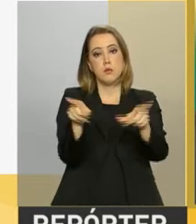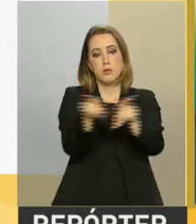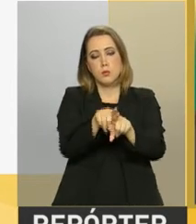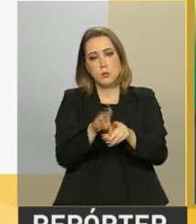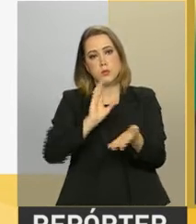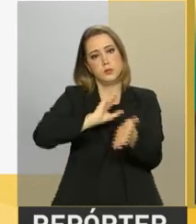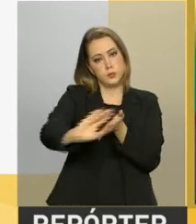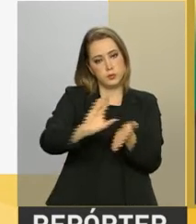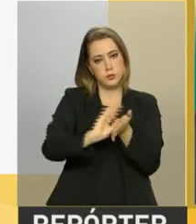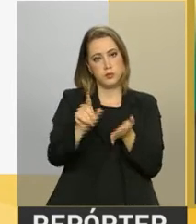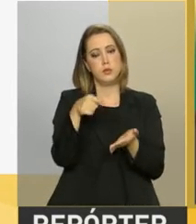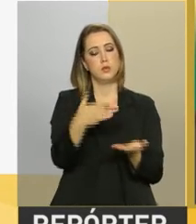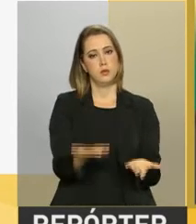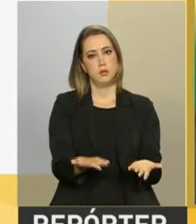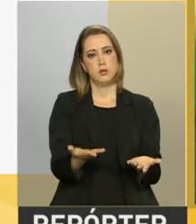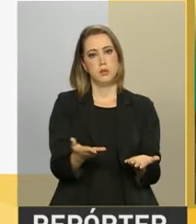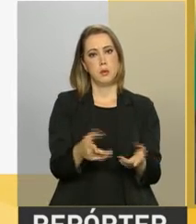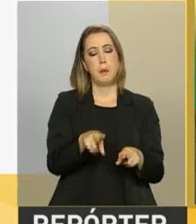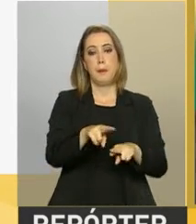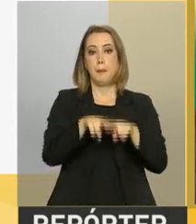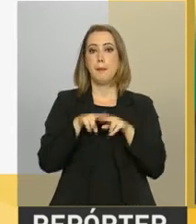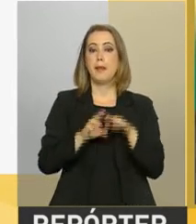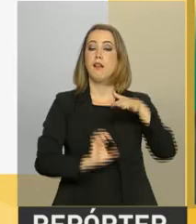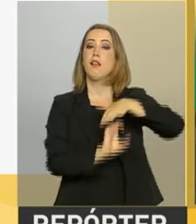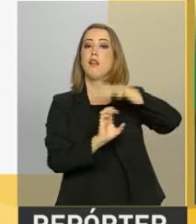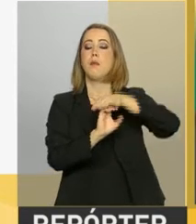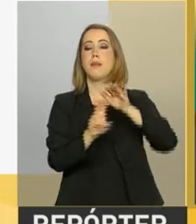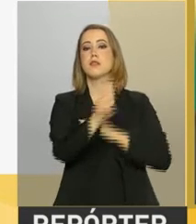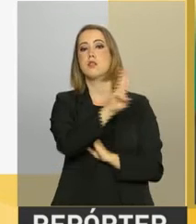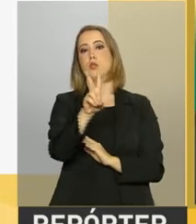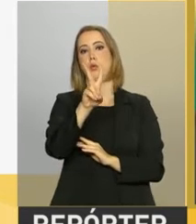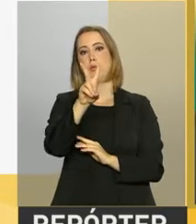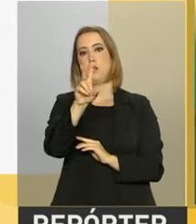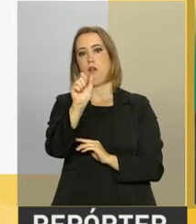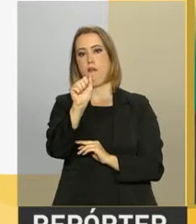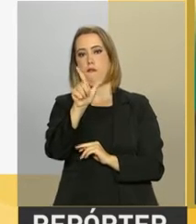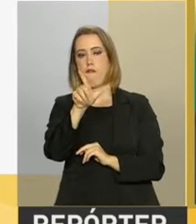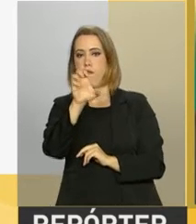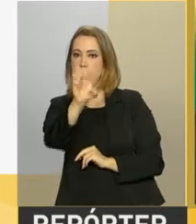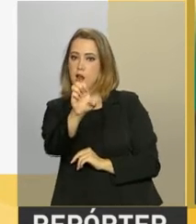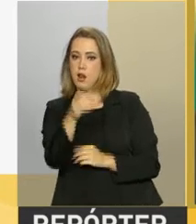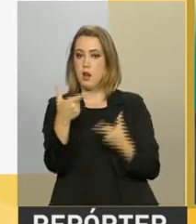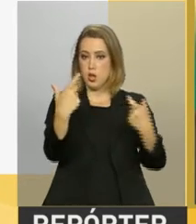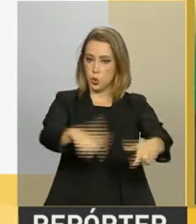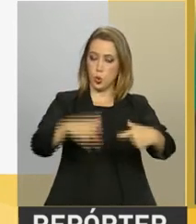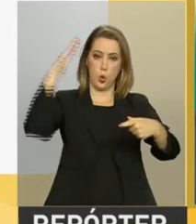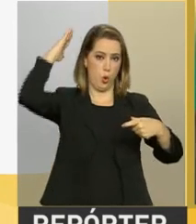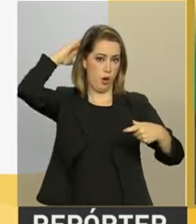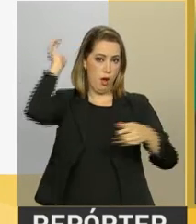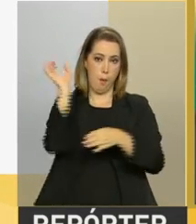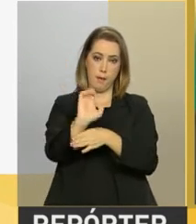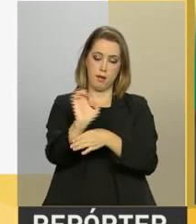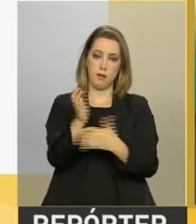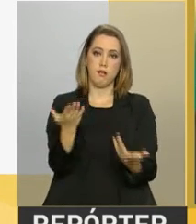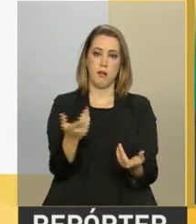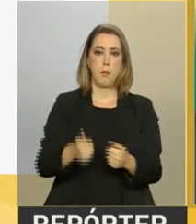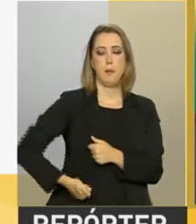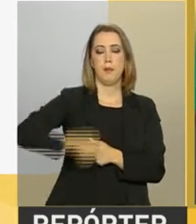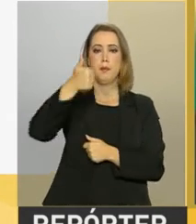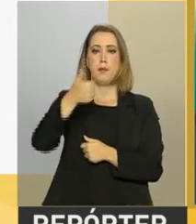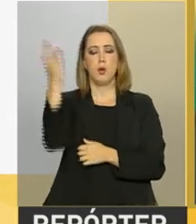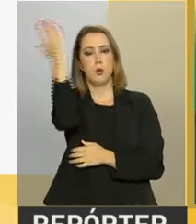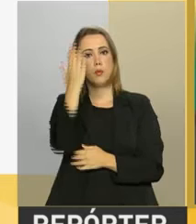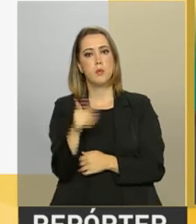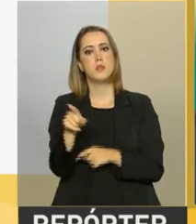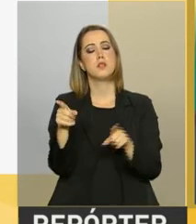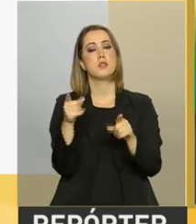serão aplicados aí pela Vale. De modo que é para o benefício do Estado do Pará, benefício do Brasil e muito